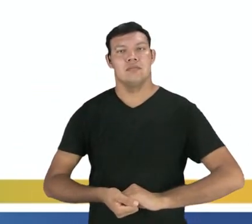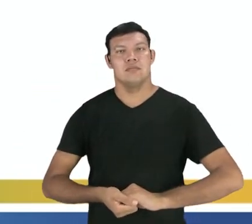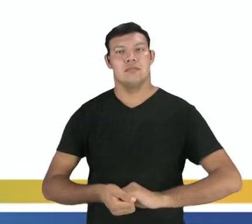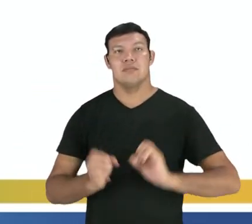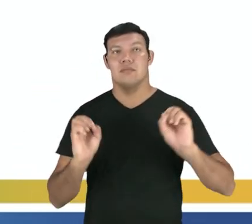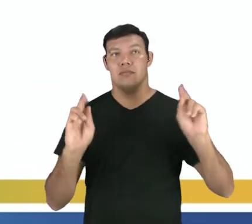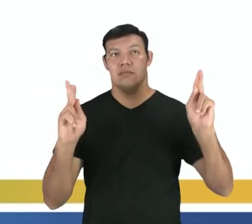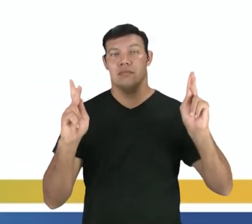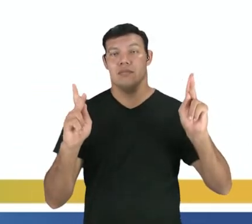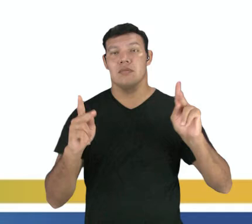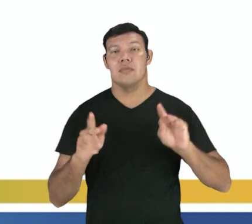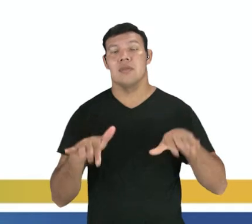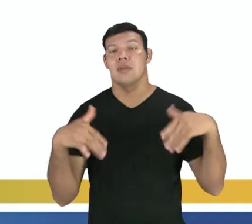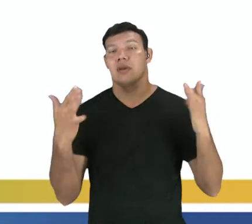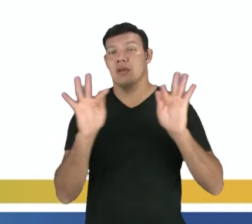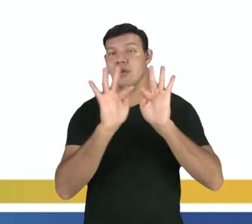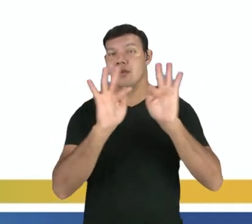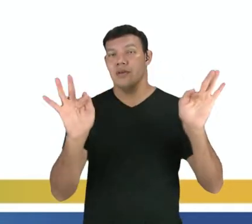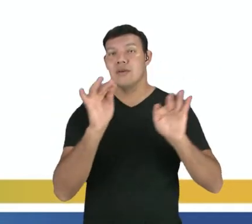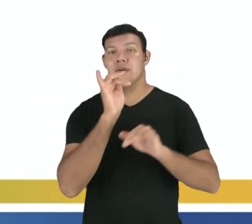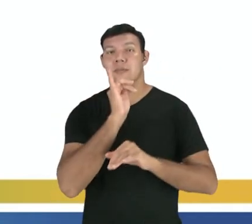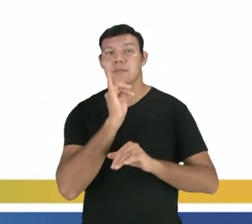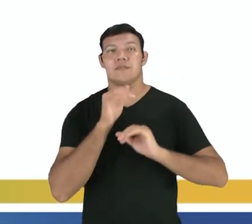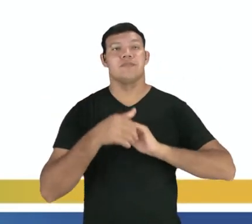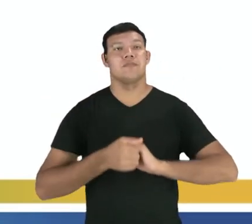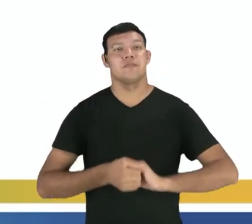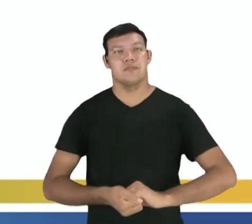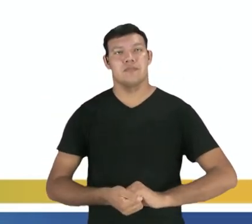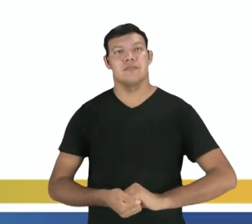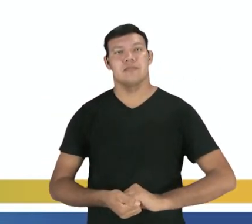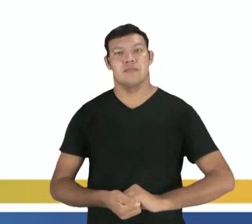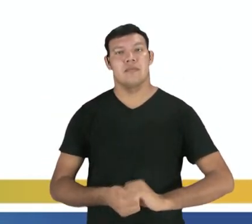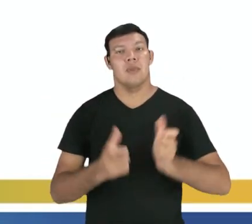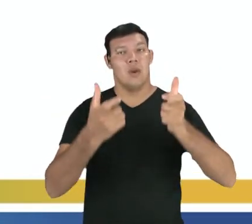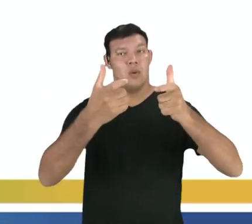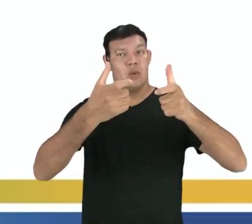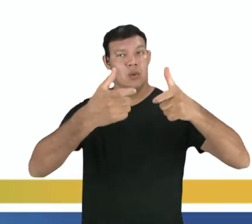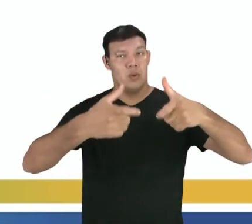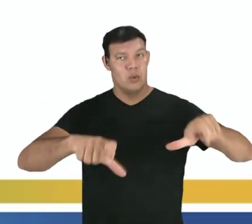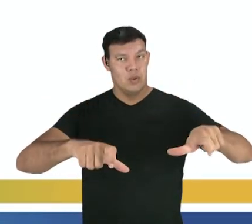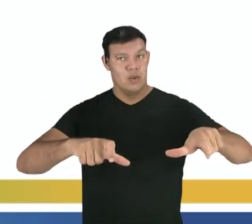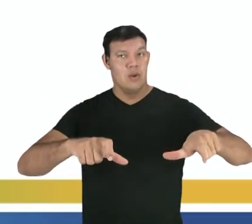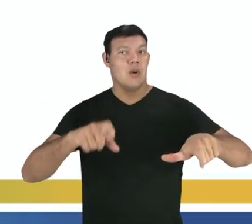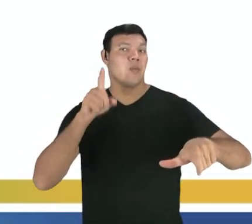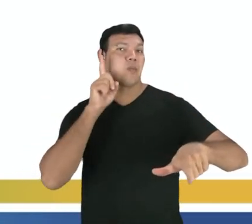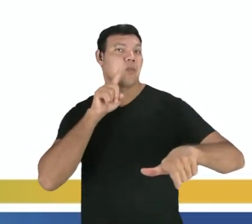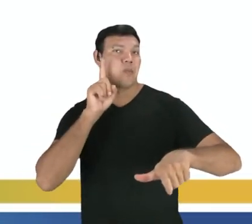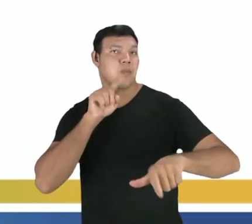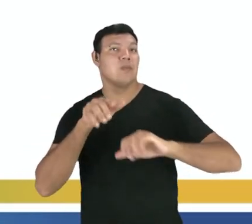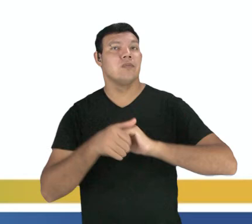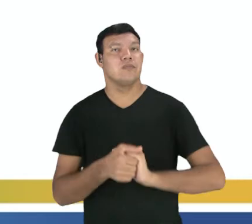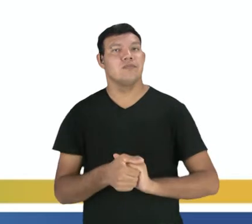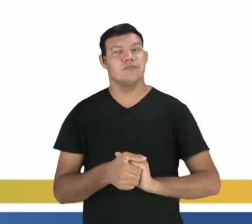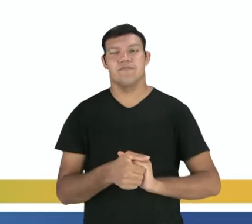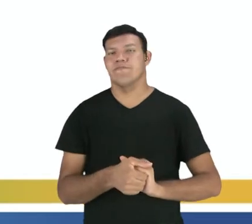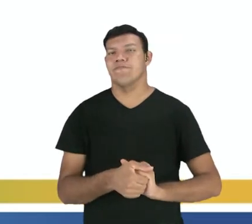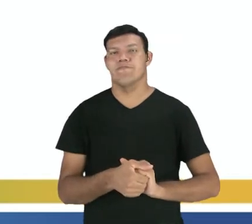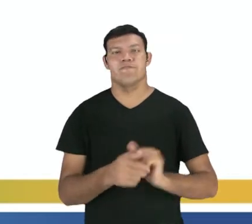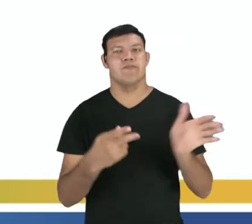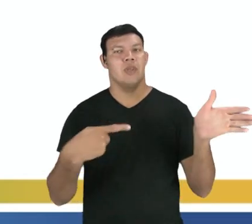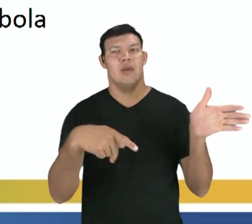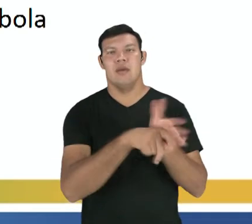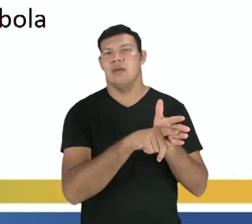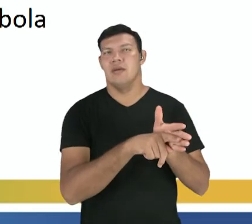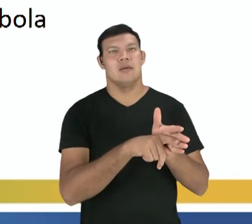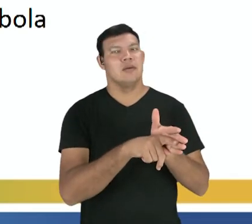Ok? Então, na nossa frase, American football is not part of the Olympic Games. O futebol americano não é parte dos